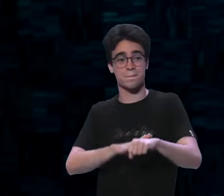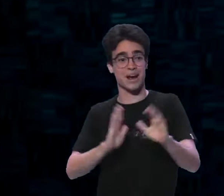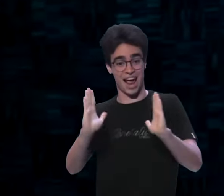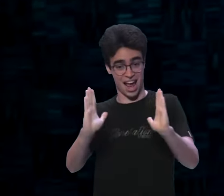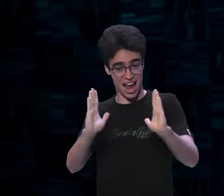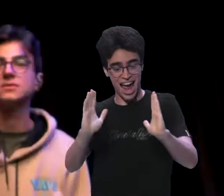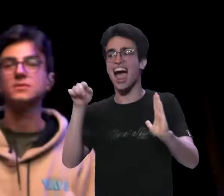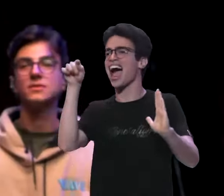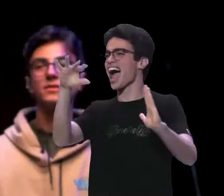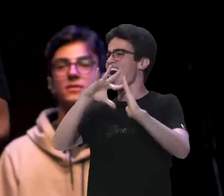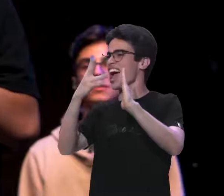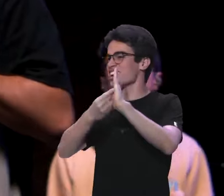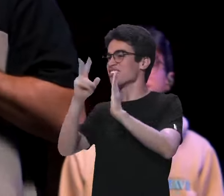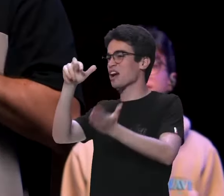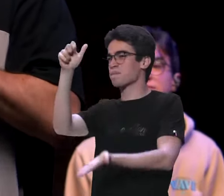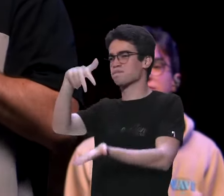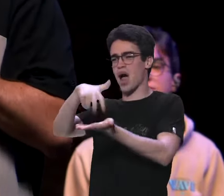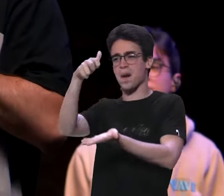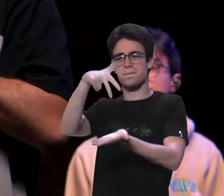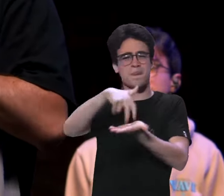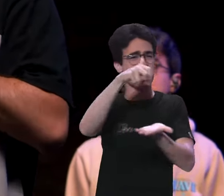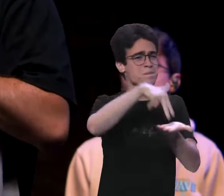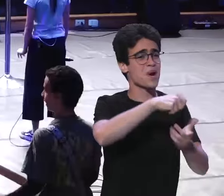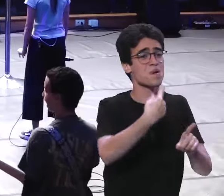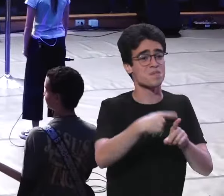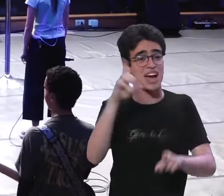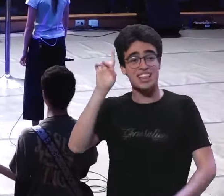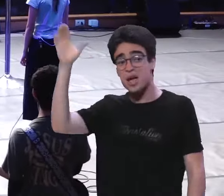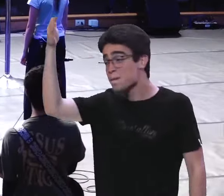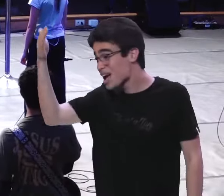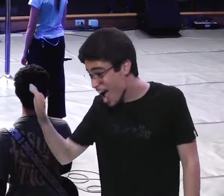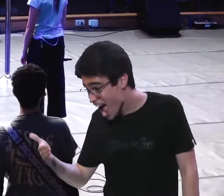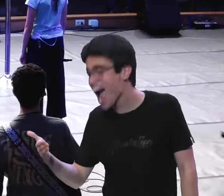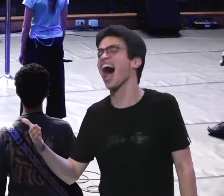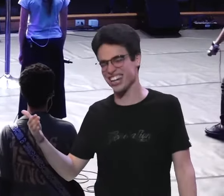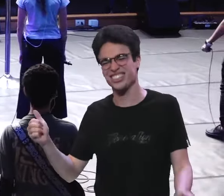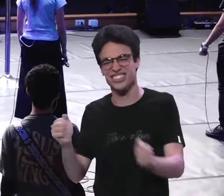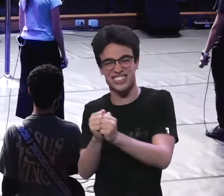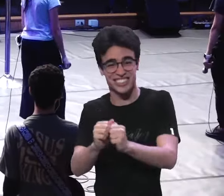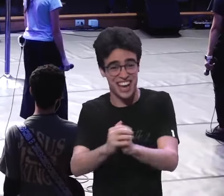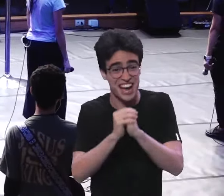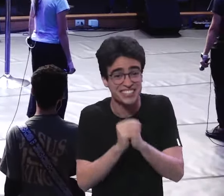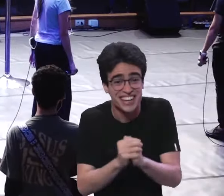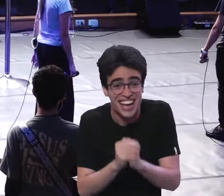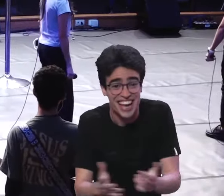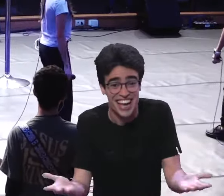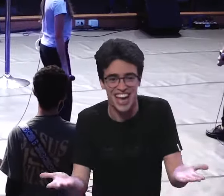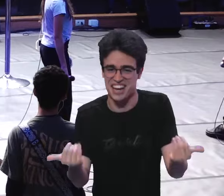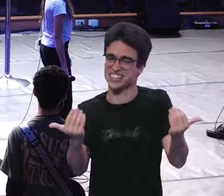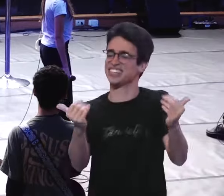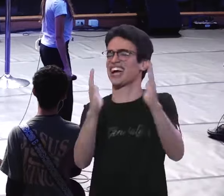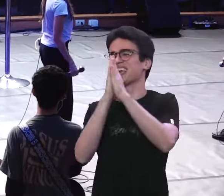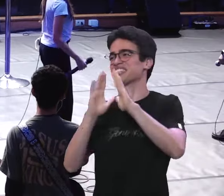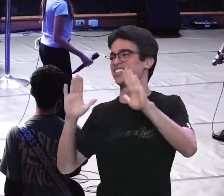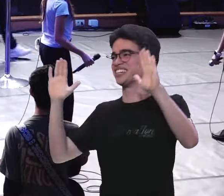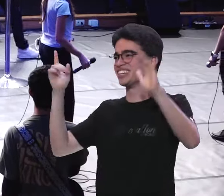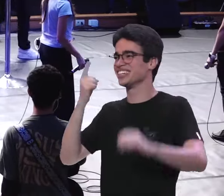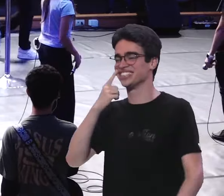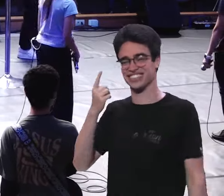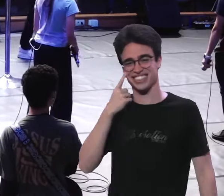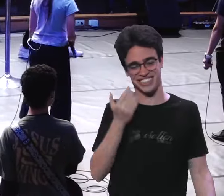essa igreja vai tremer, porque a presença de Deus está aqui. Amém? Então vamos adorar a Deus. Puxa aí para